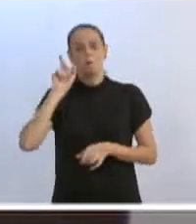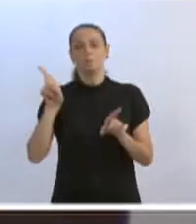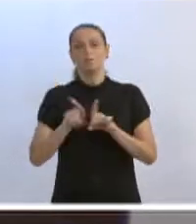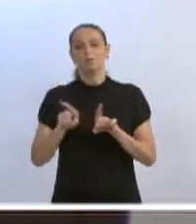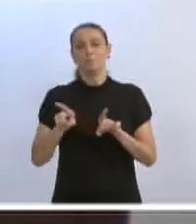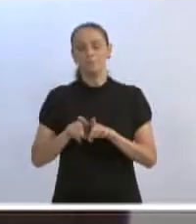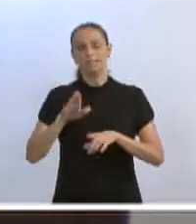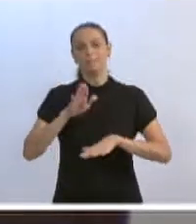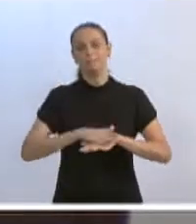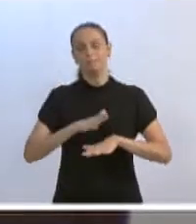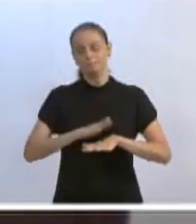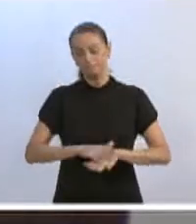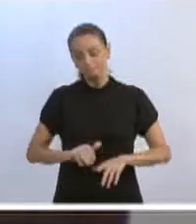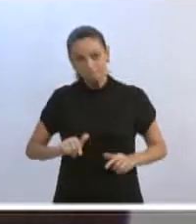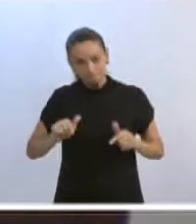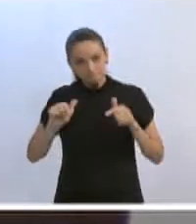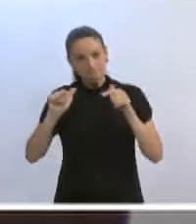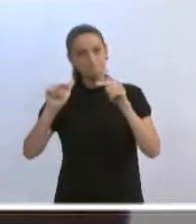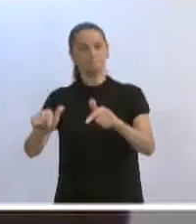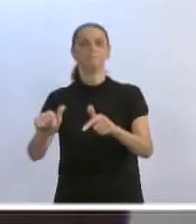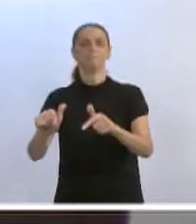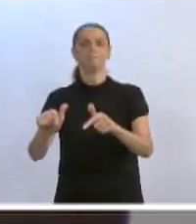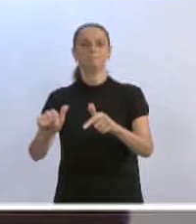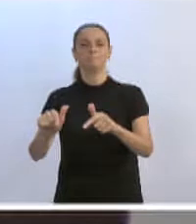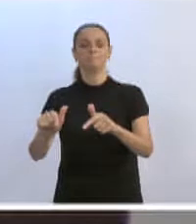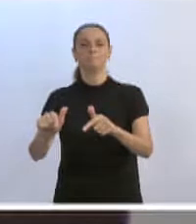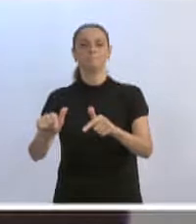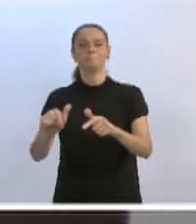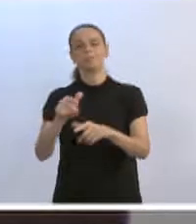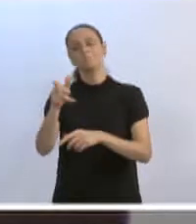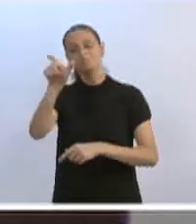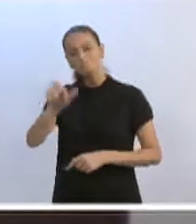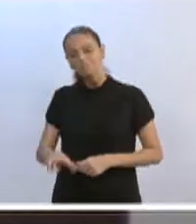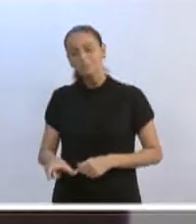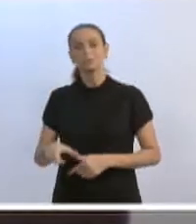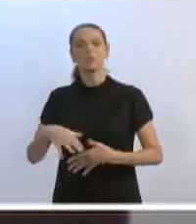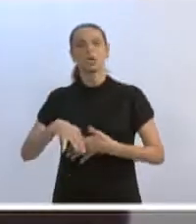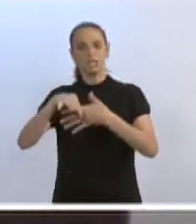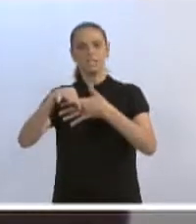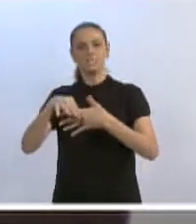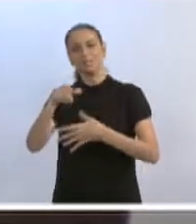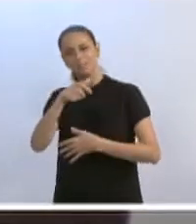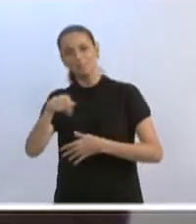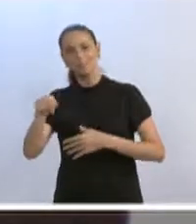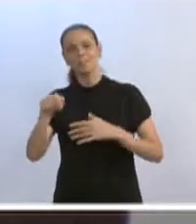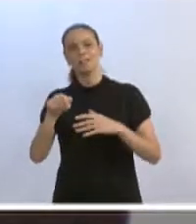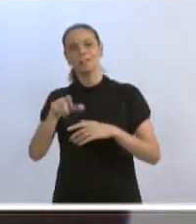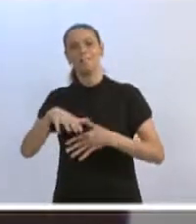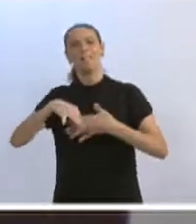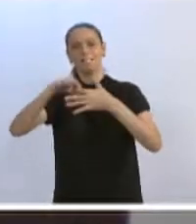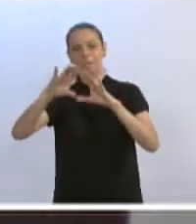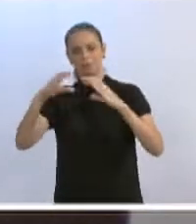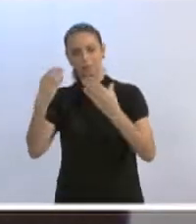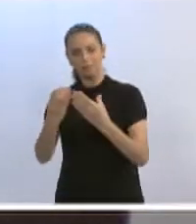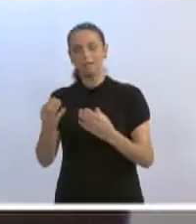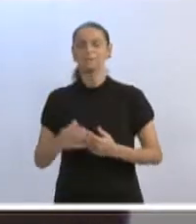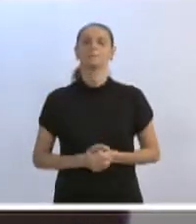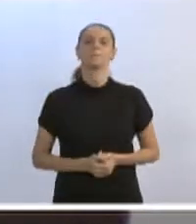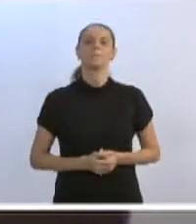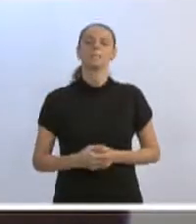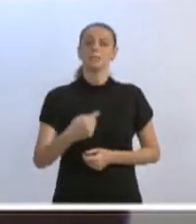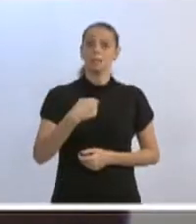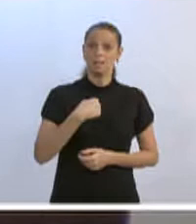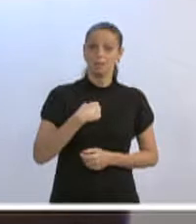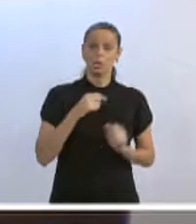aqui é também o a comenda mérito comunitário joão bernardo extremamente importante eu eo vereador jovino concedemos a